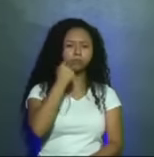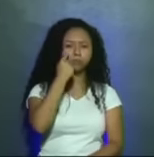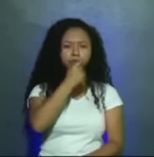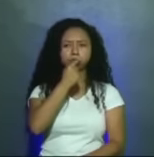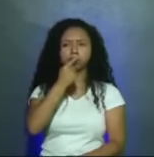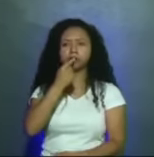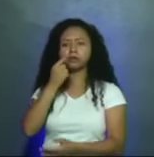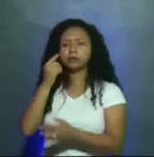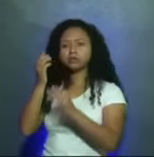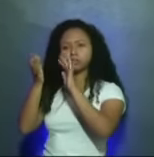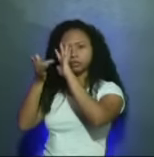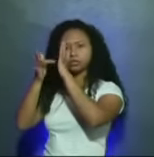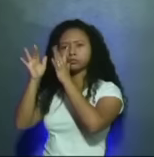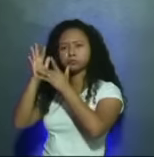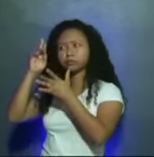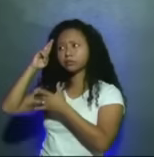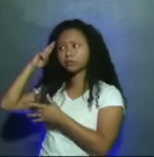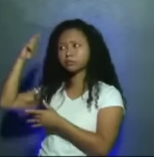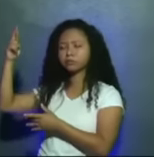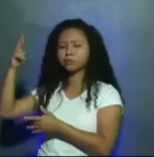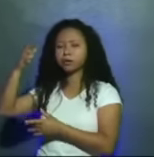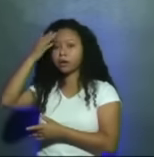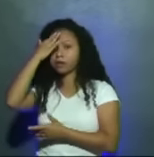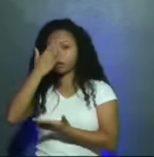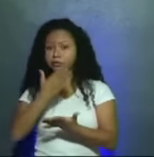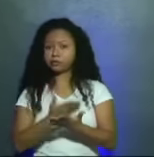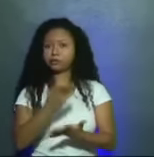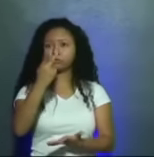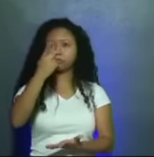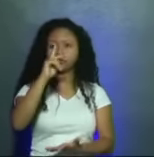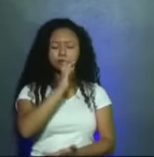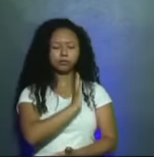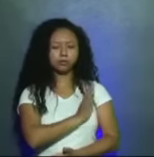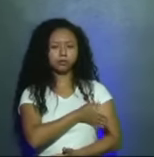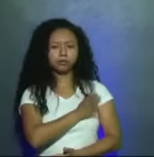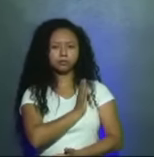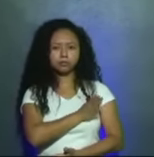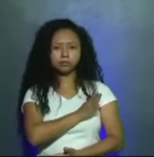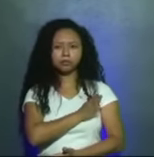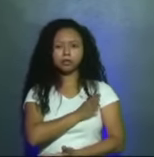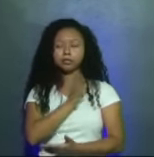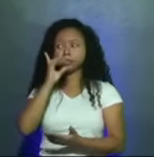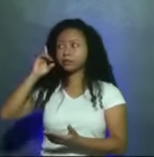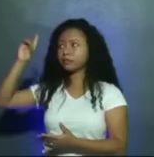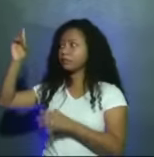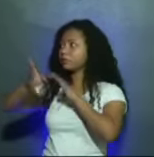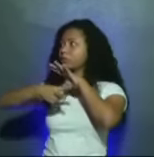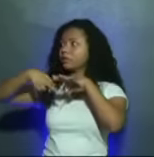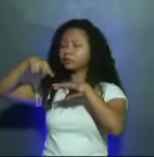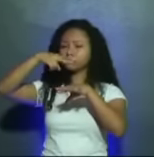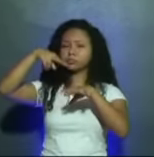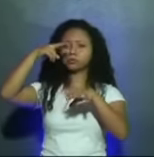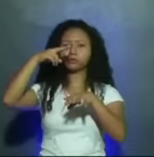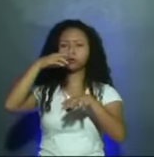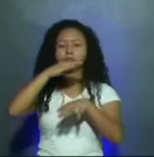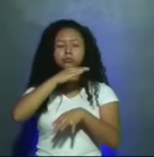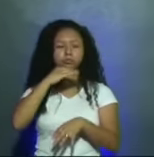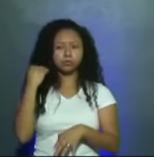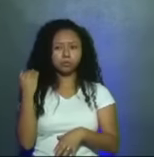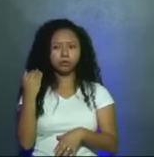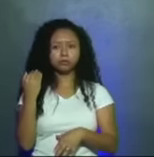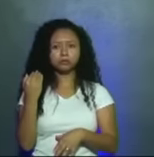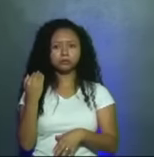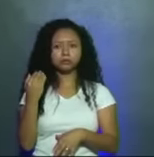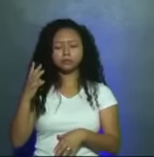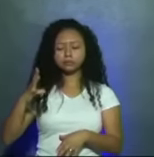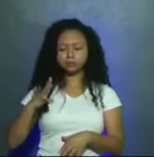ressuscitou dentre os mortos, será salvo. Você que hoje quer ter essa certeza da